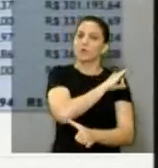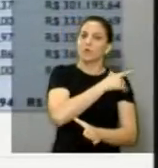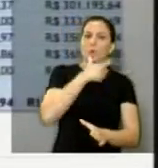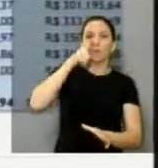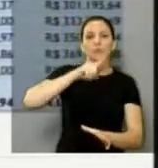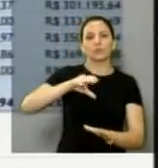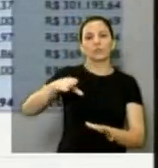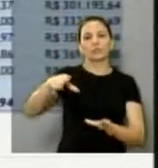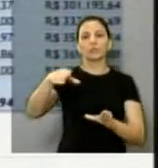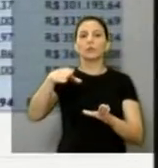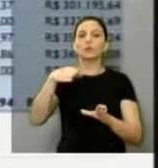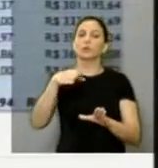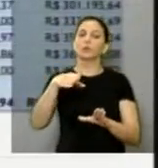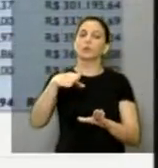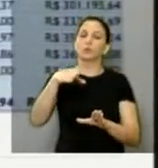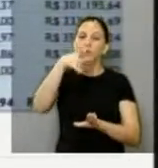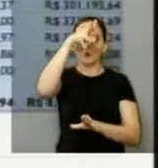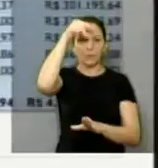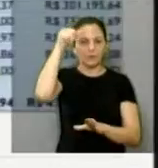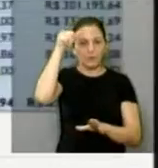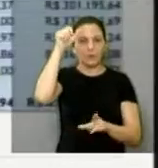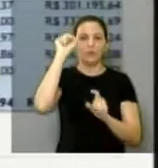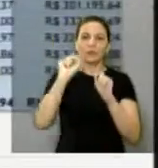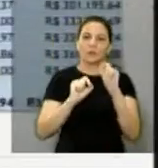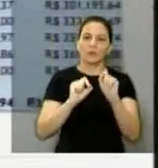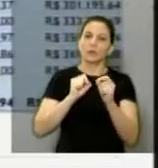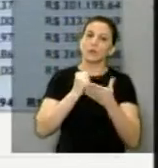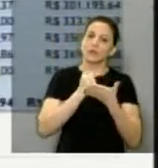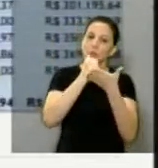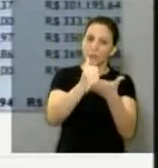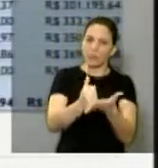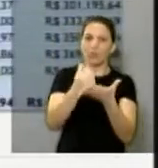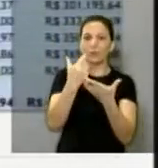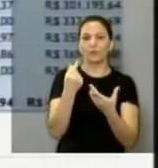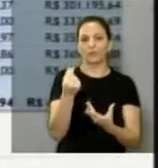os cofres da prefeitura, um exemplo, de contribuição de iluminação,